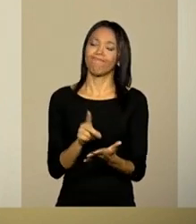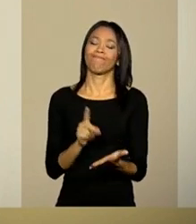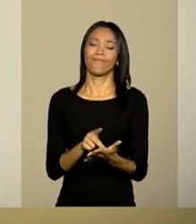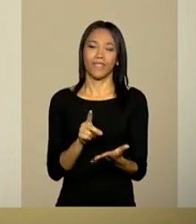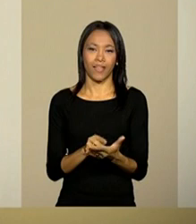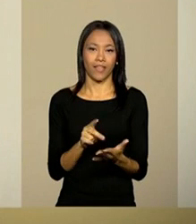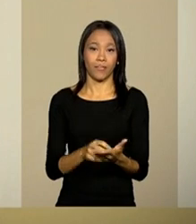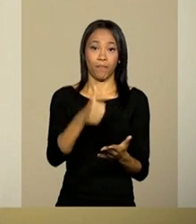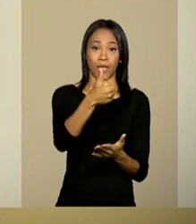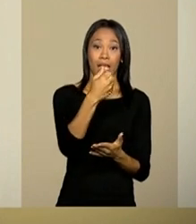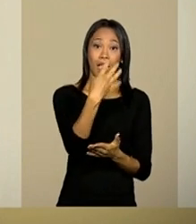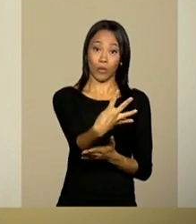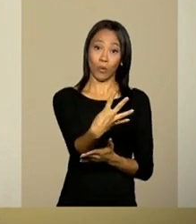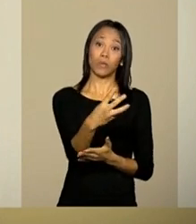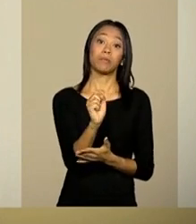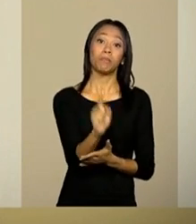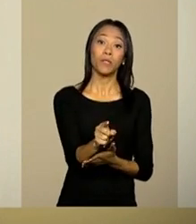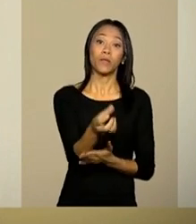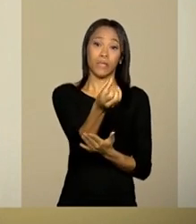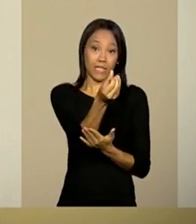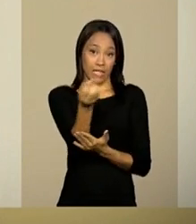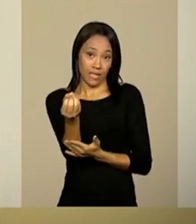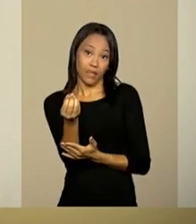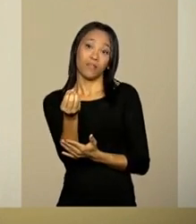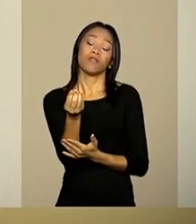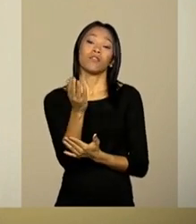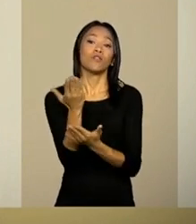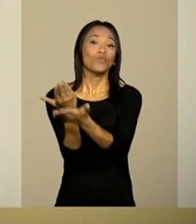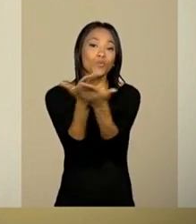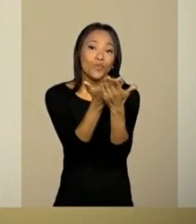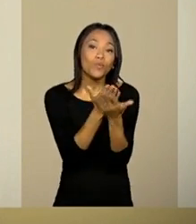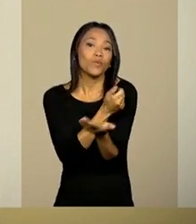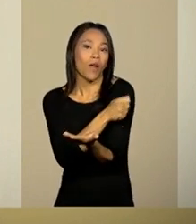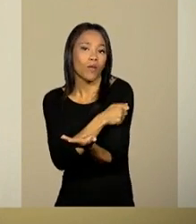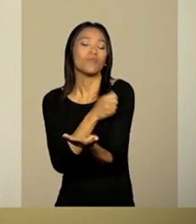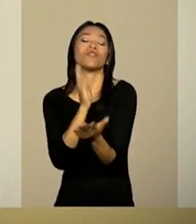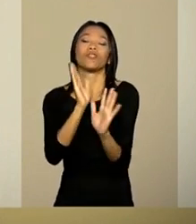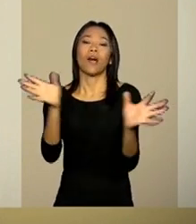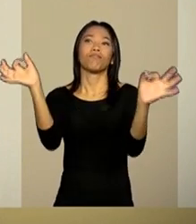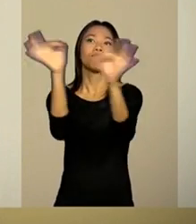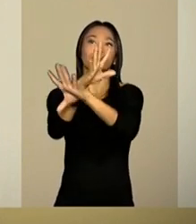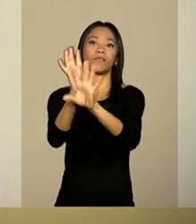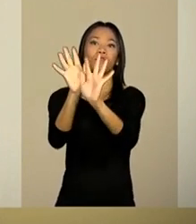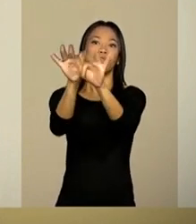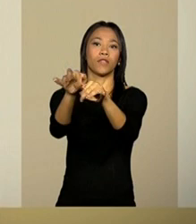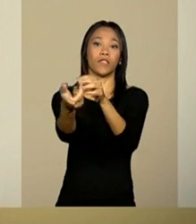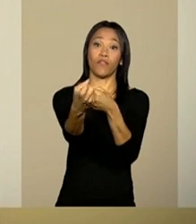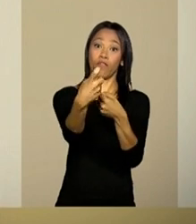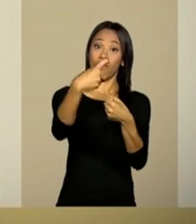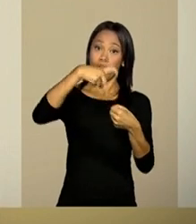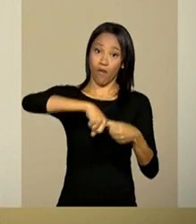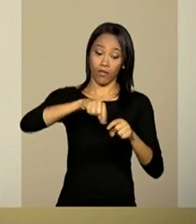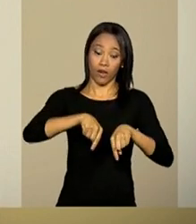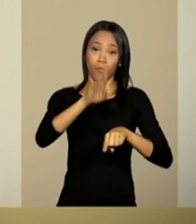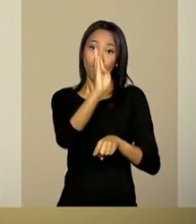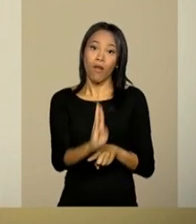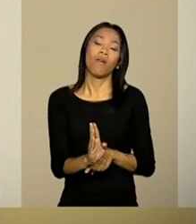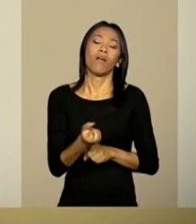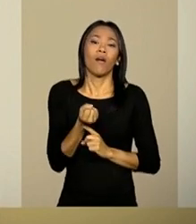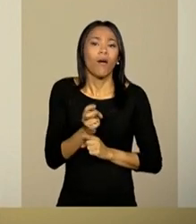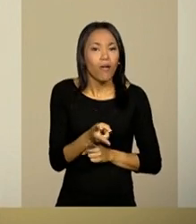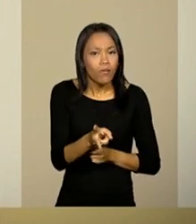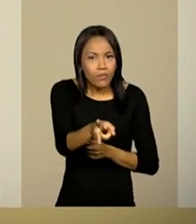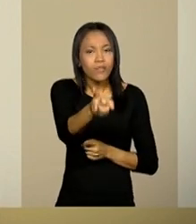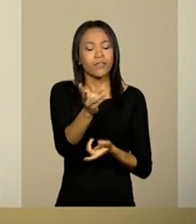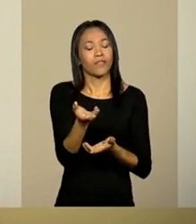só 14.600 estudantes já terminar os estudos no exterior e voltaram para o Brasil para continuar